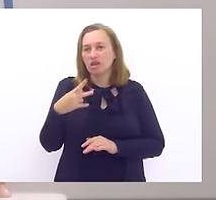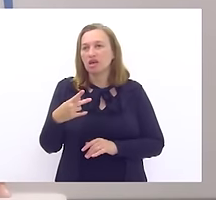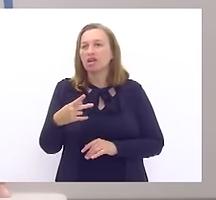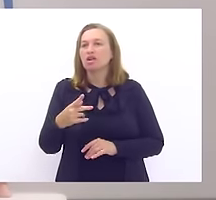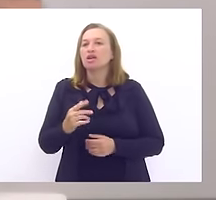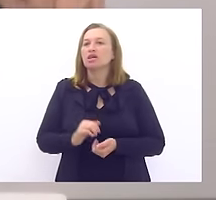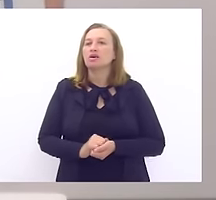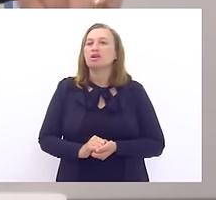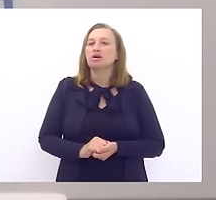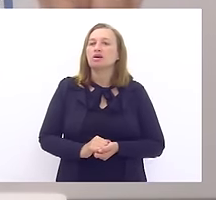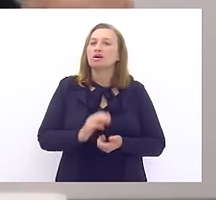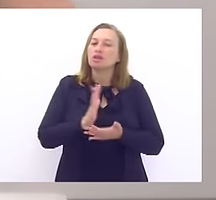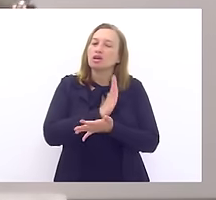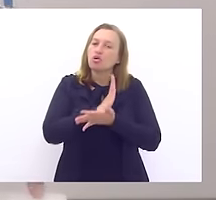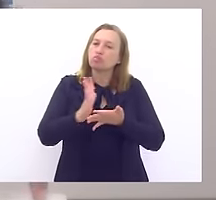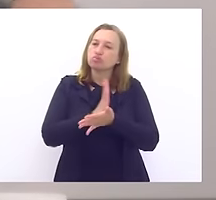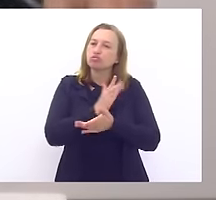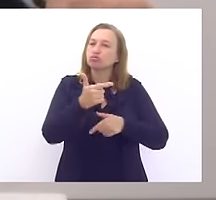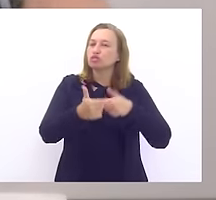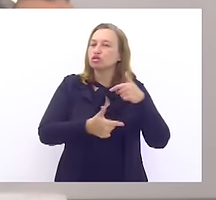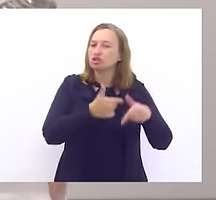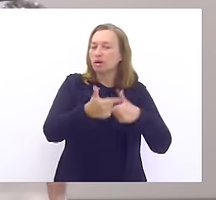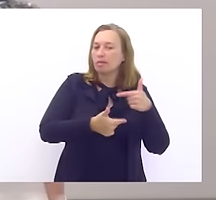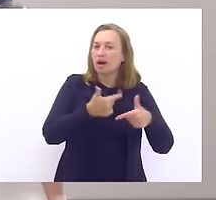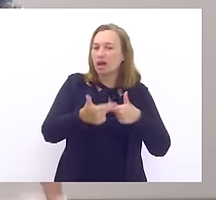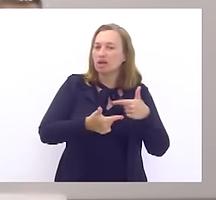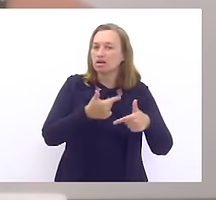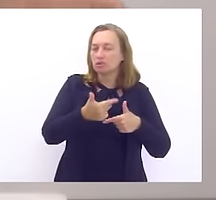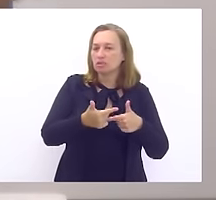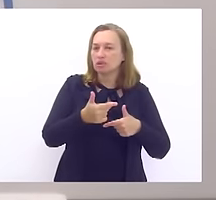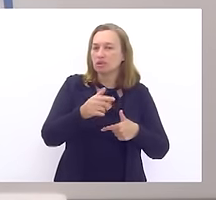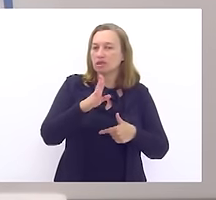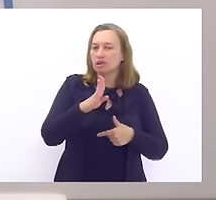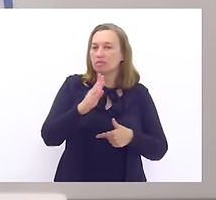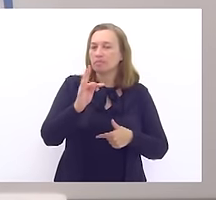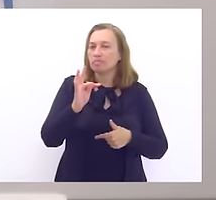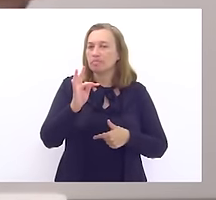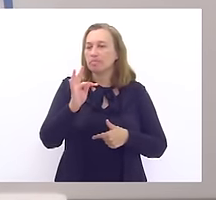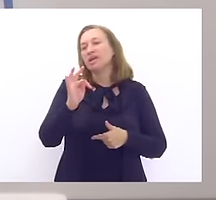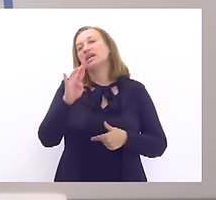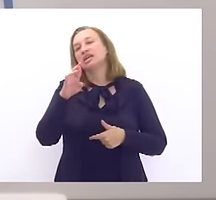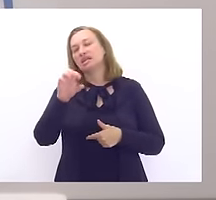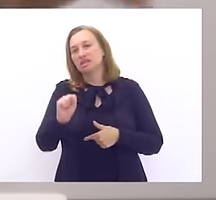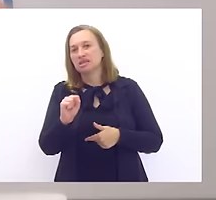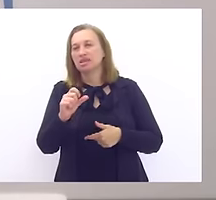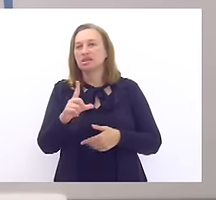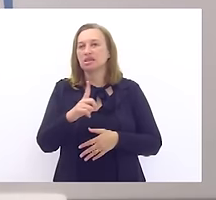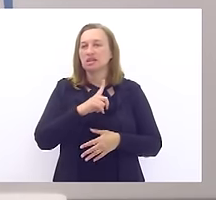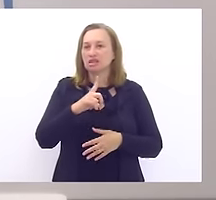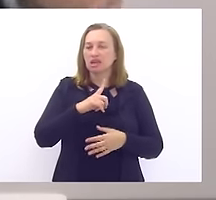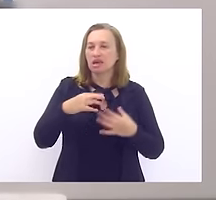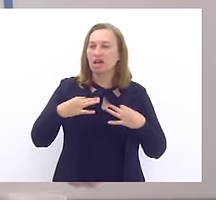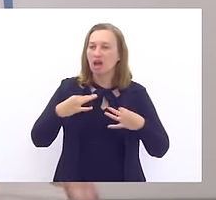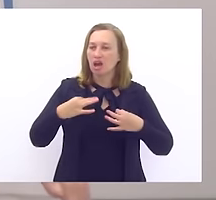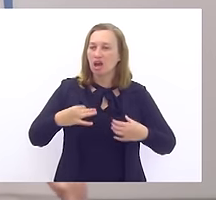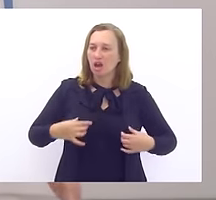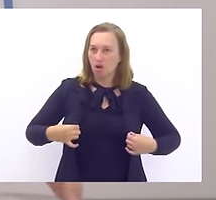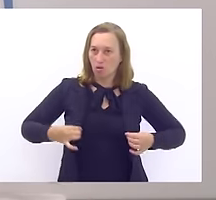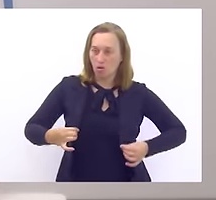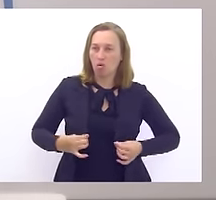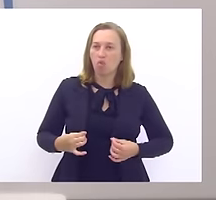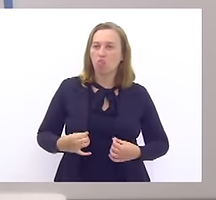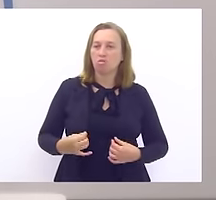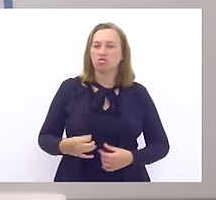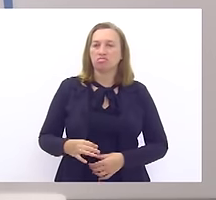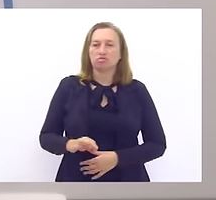porque em algumas operações algumas blitz que tem moço ali a fantasia né a roupagem de ser uma operação